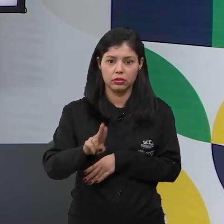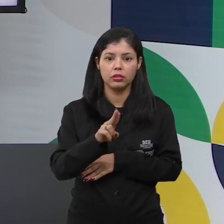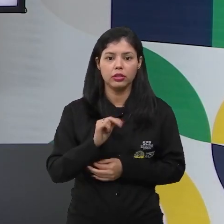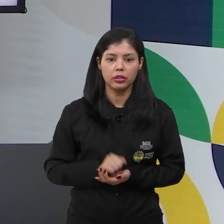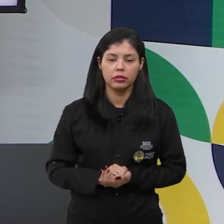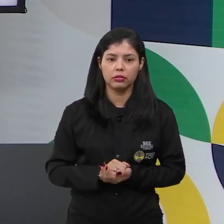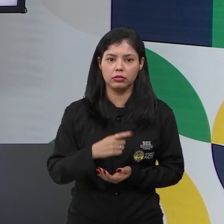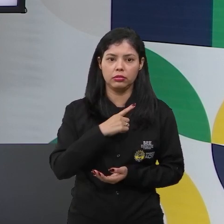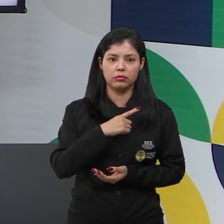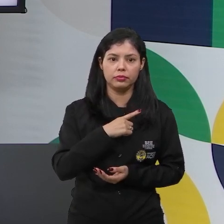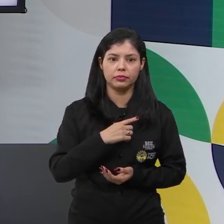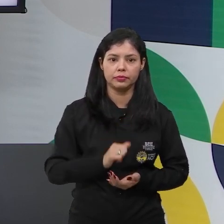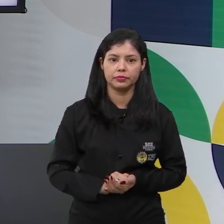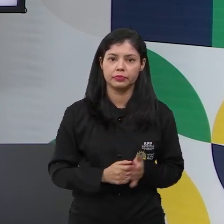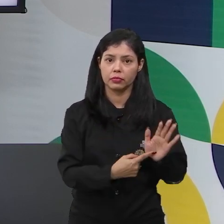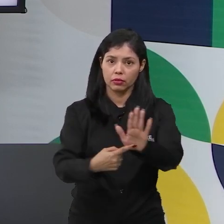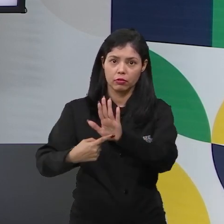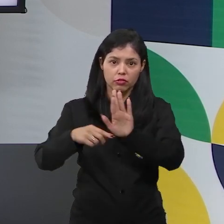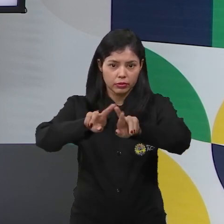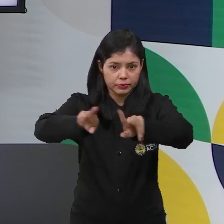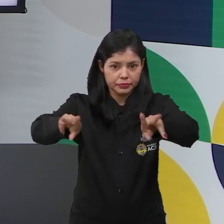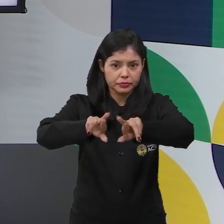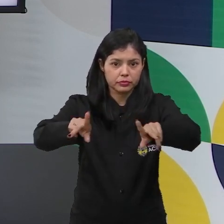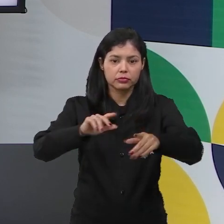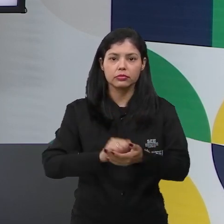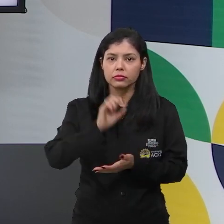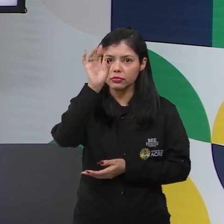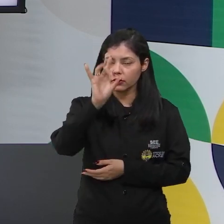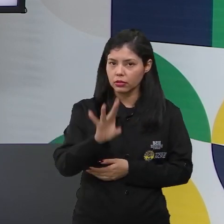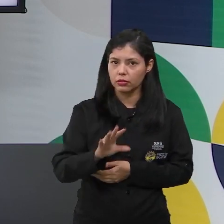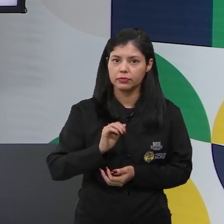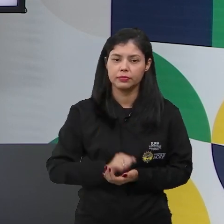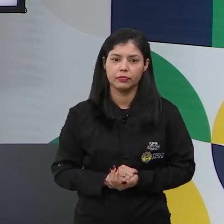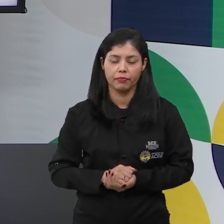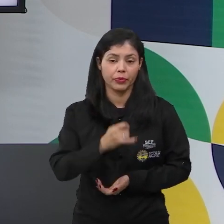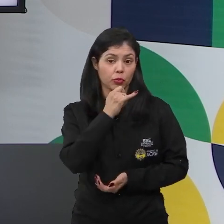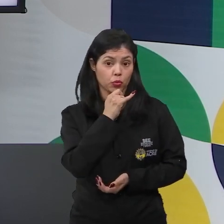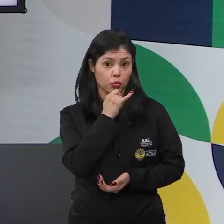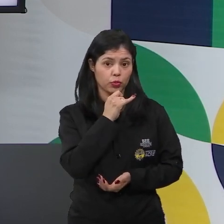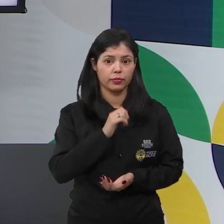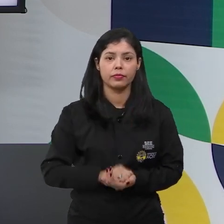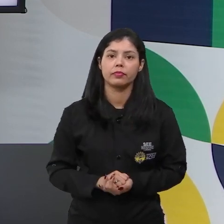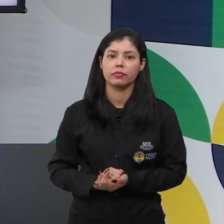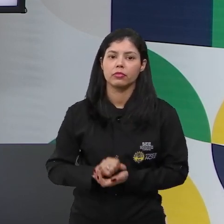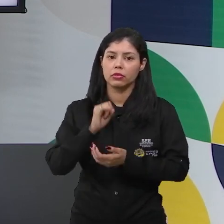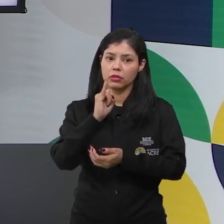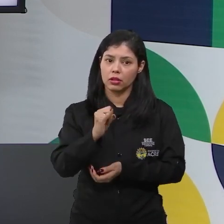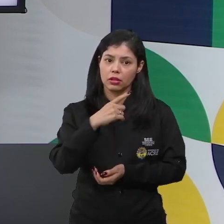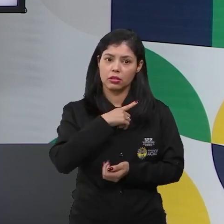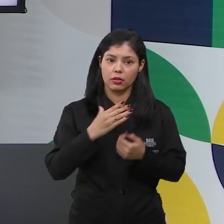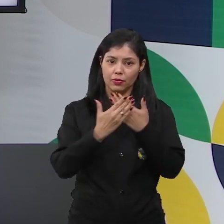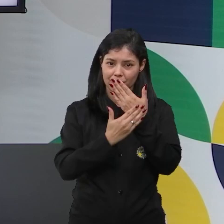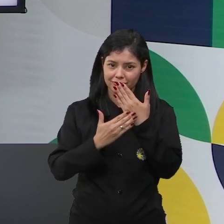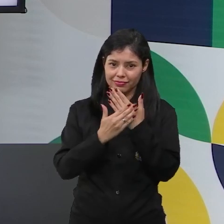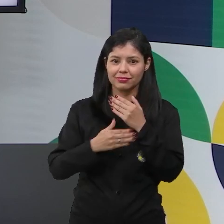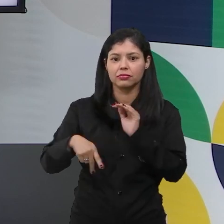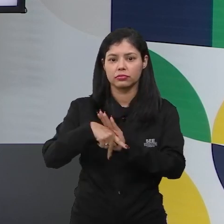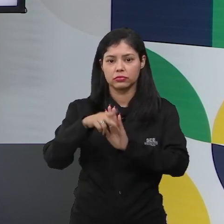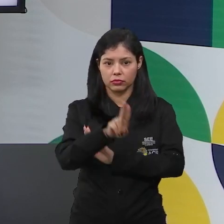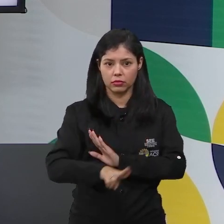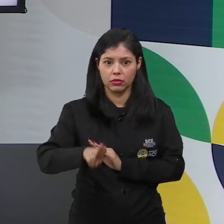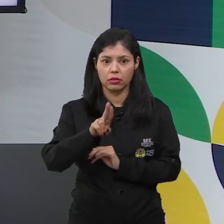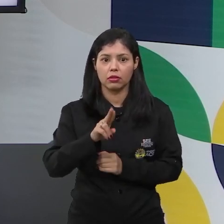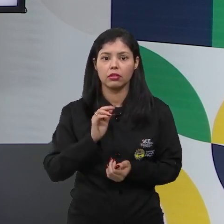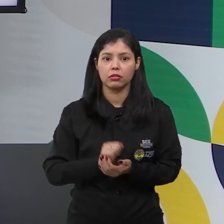eles vão ter apresentações diferentes para cada tipo de fungo. Por exemplo, né, se é um fungo de pele, né, a gente costuma usar o